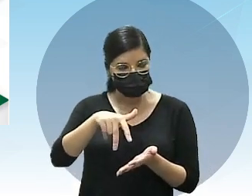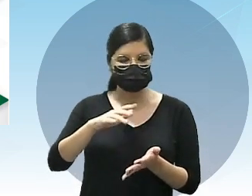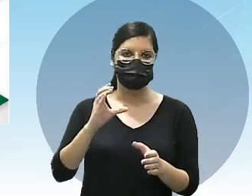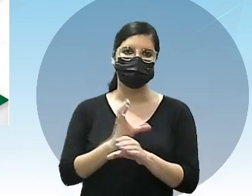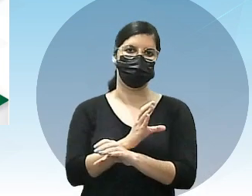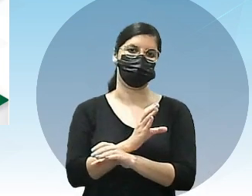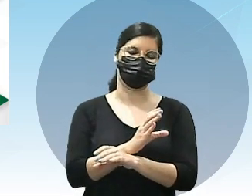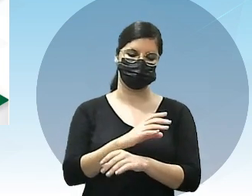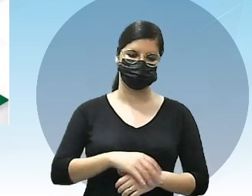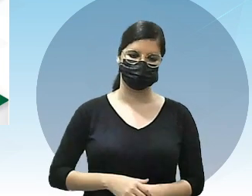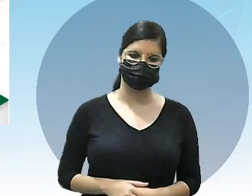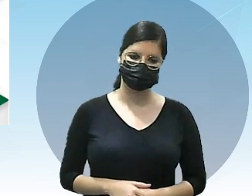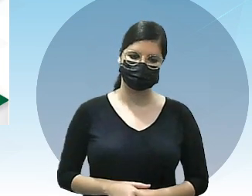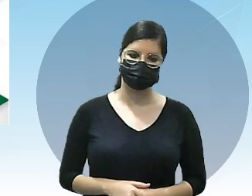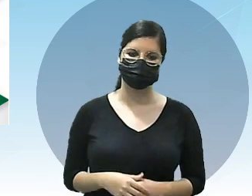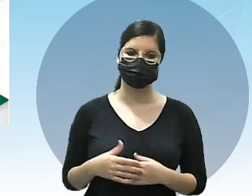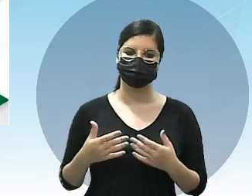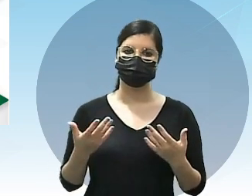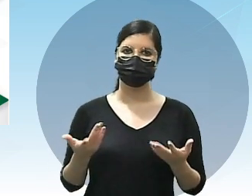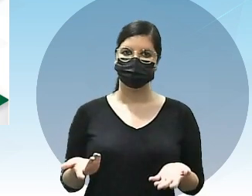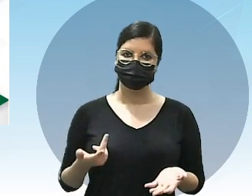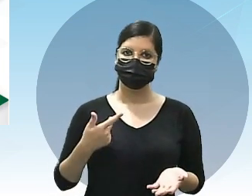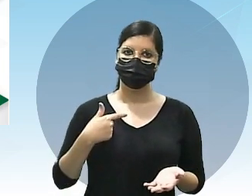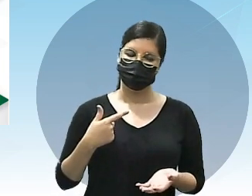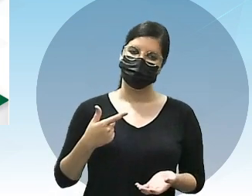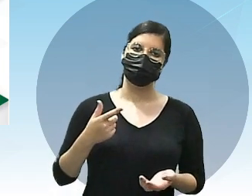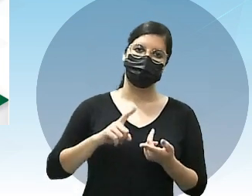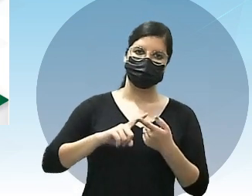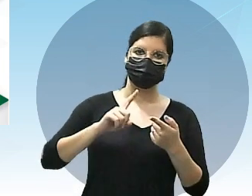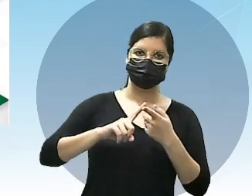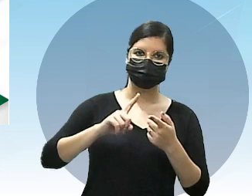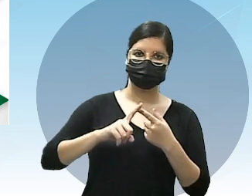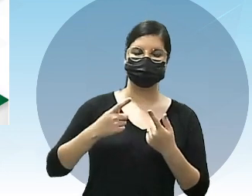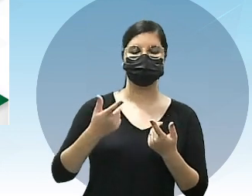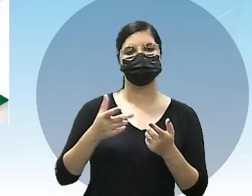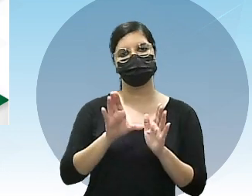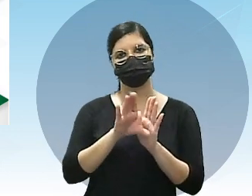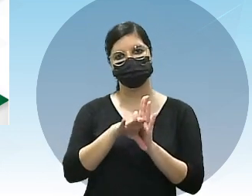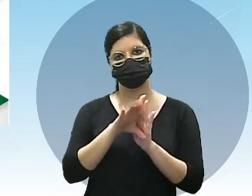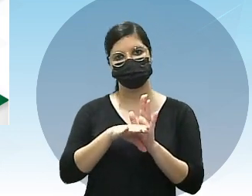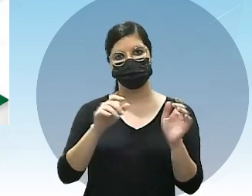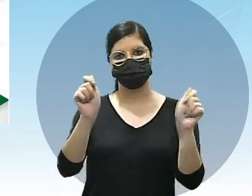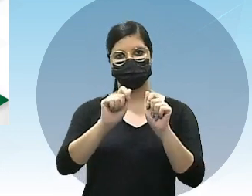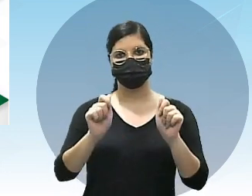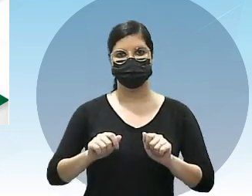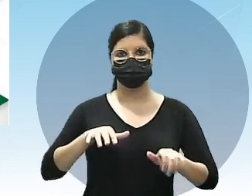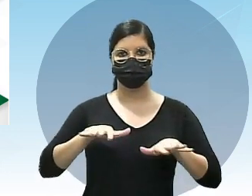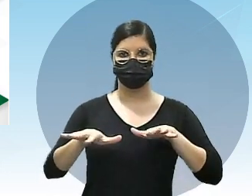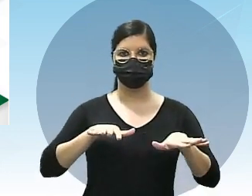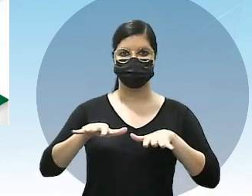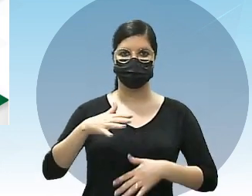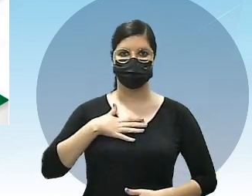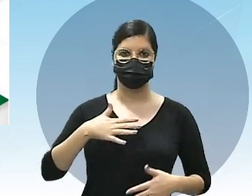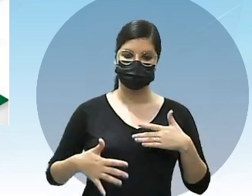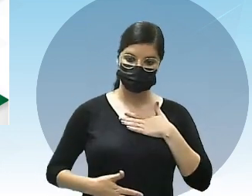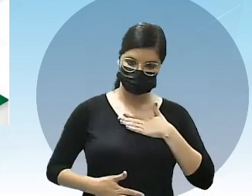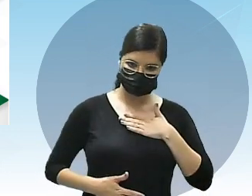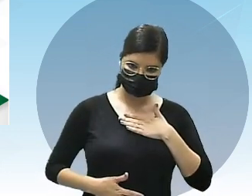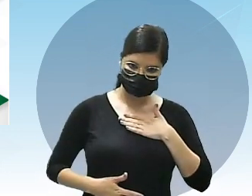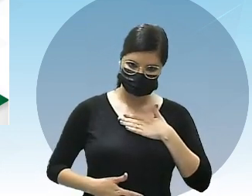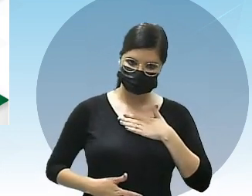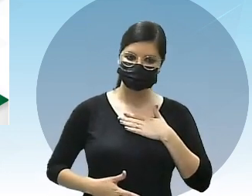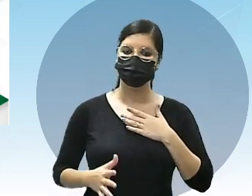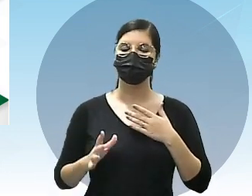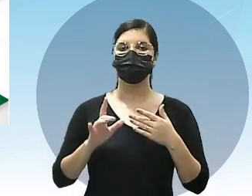completa das artes cênicas tá é a gente também pode denominar lá né o conceito aula como arte de movimentar o corpo incerto o ritmo